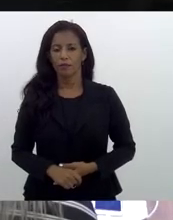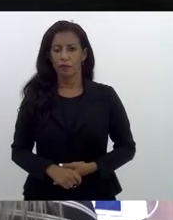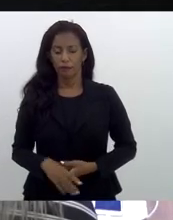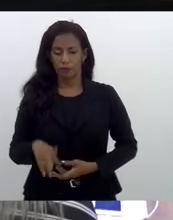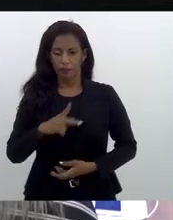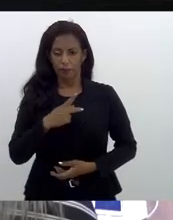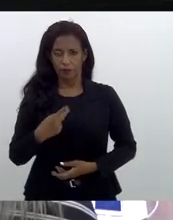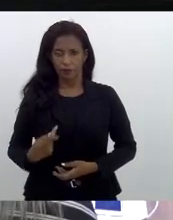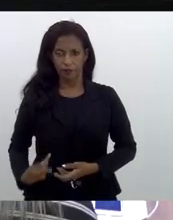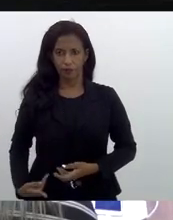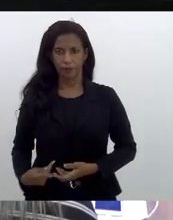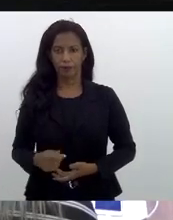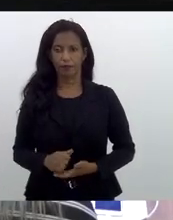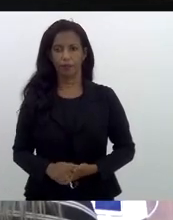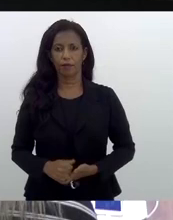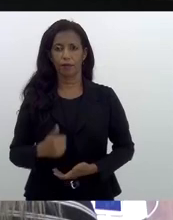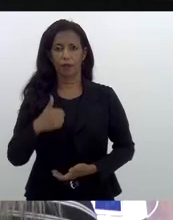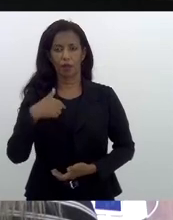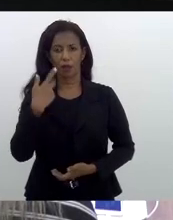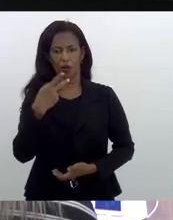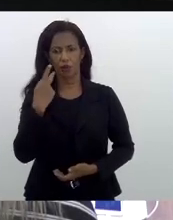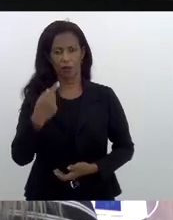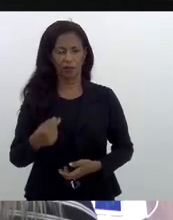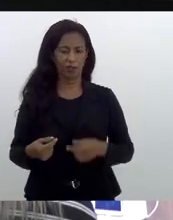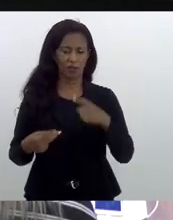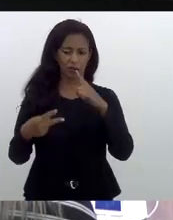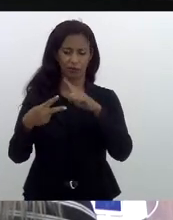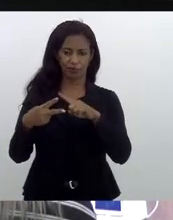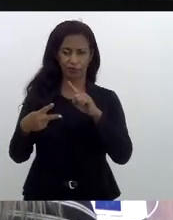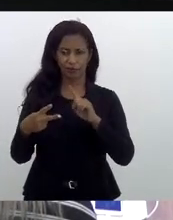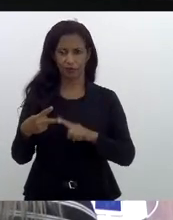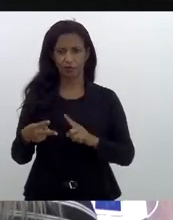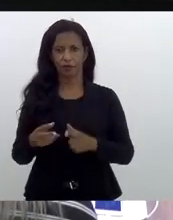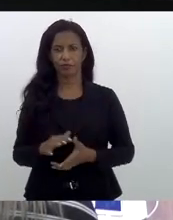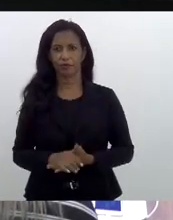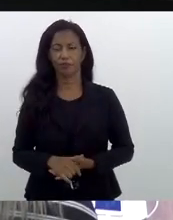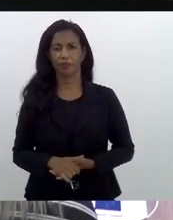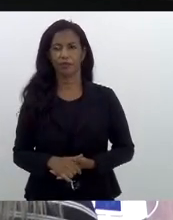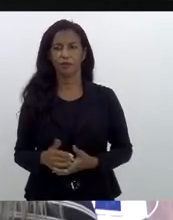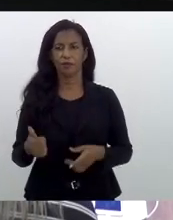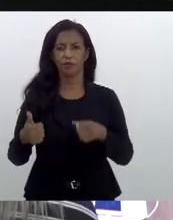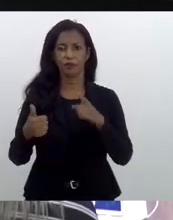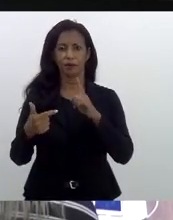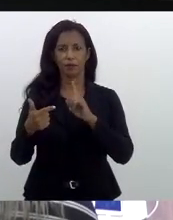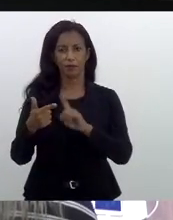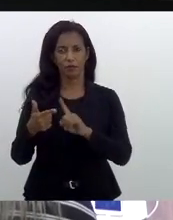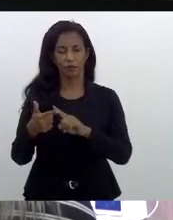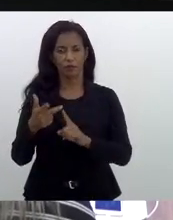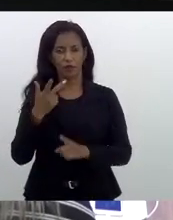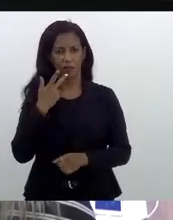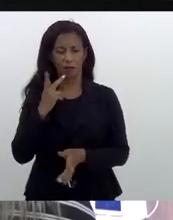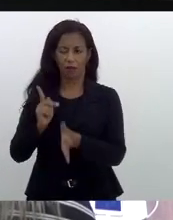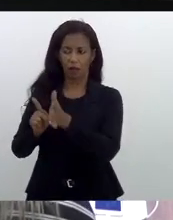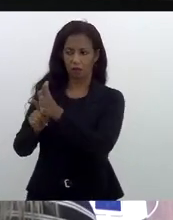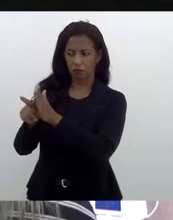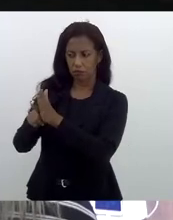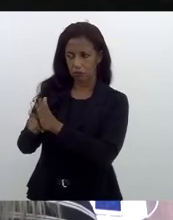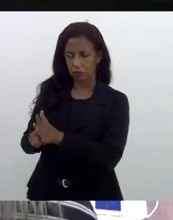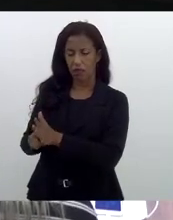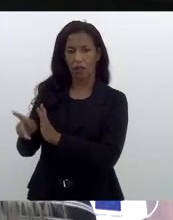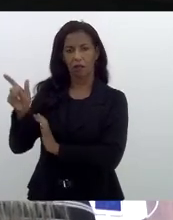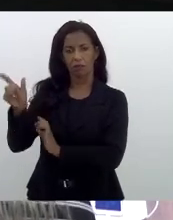presidente eu quero fazer duas ponderações primeiro dizer que consultei os servidores